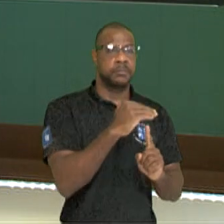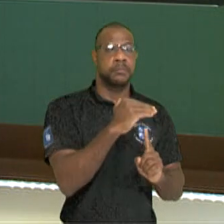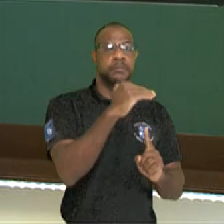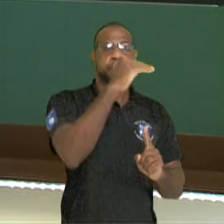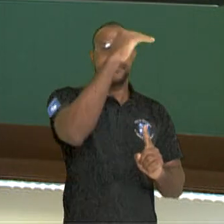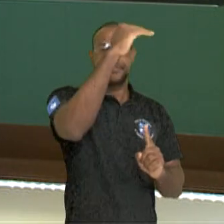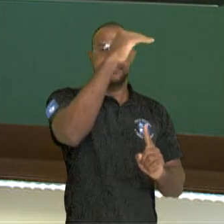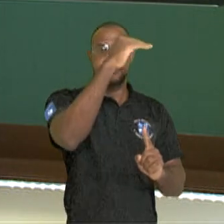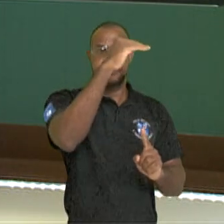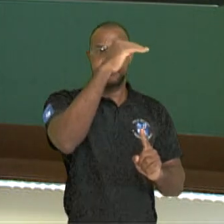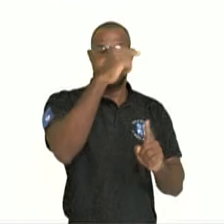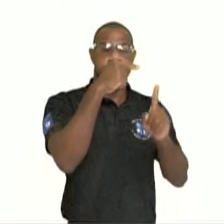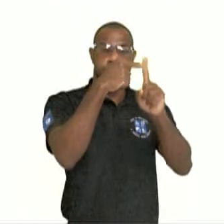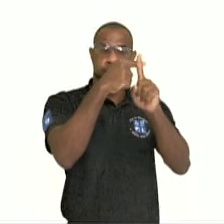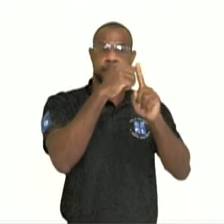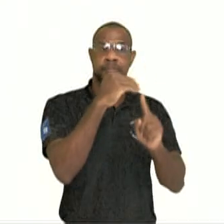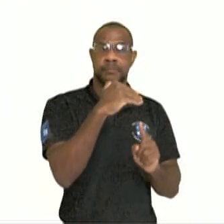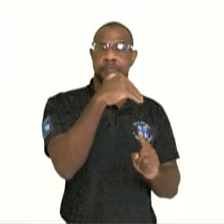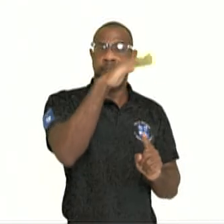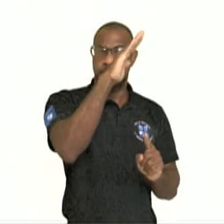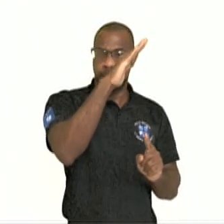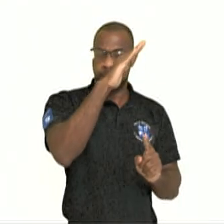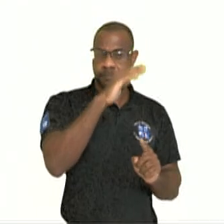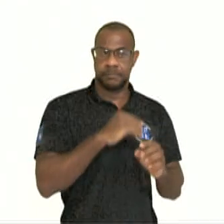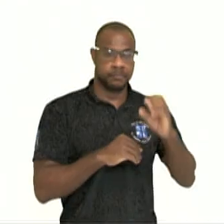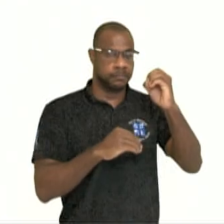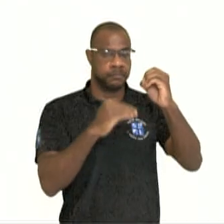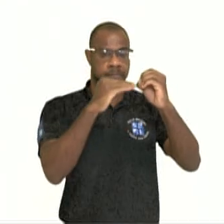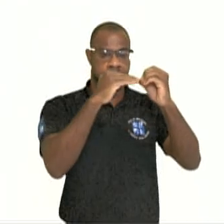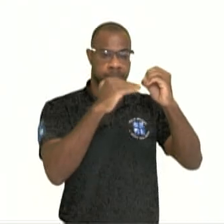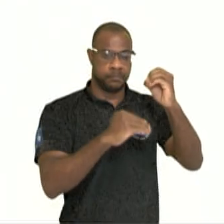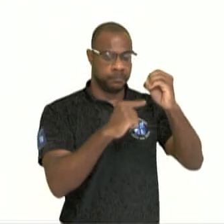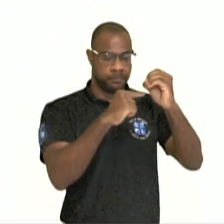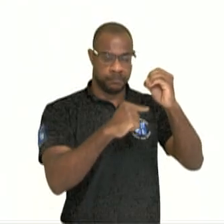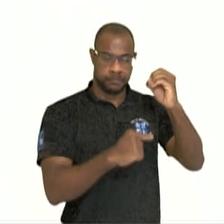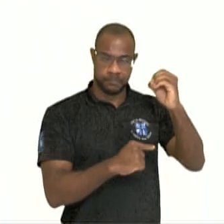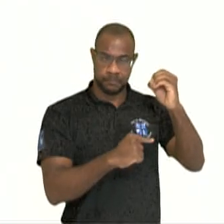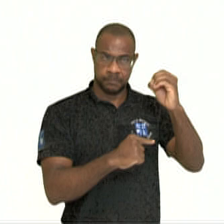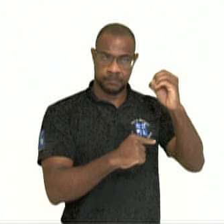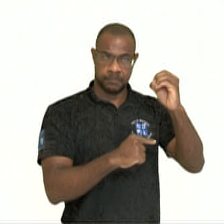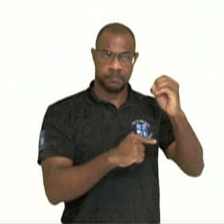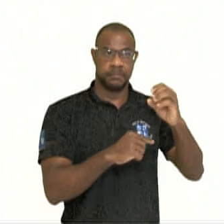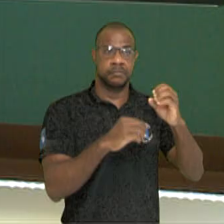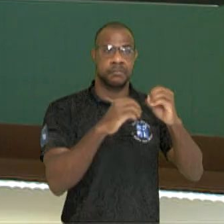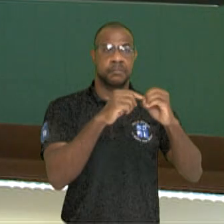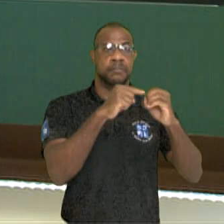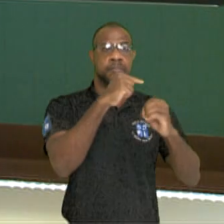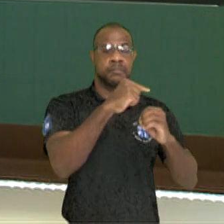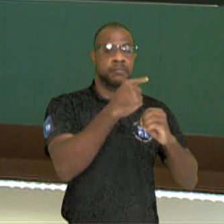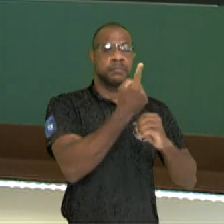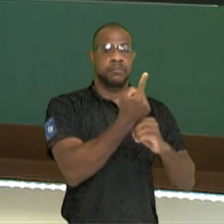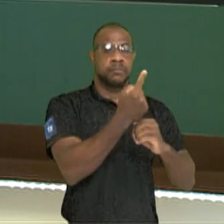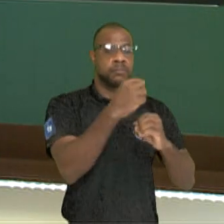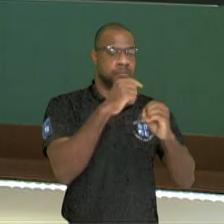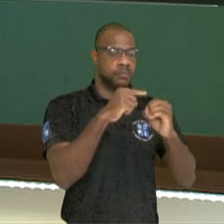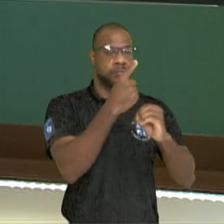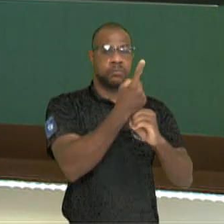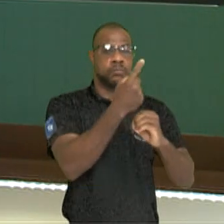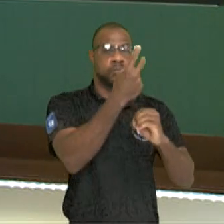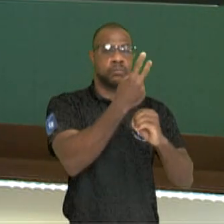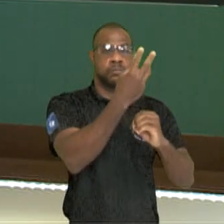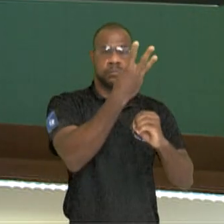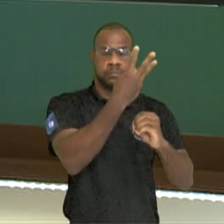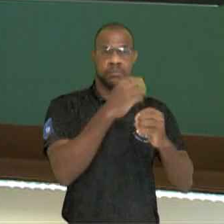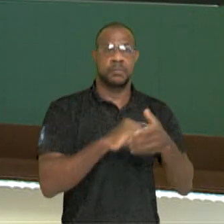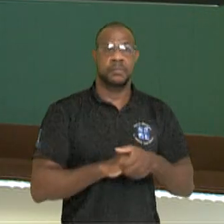de zero, que são as temperaturas positivas, ok? Então, ó, 0 grau, 1, 2 e 3.